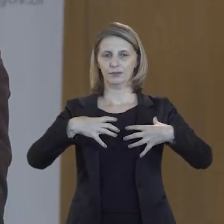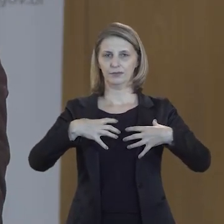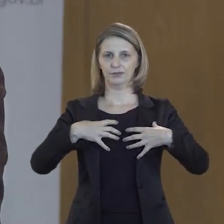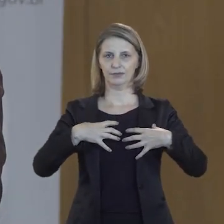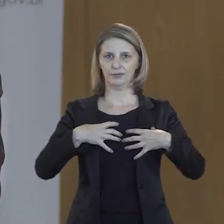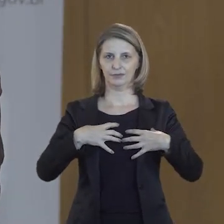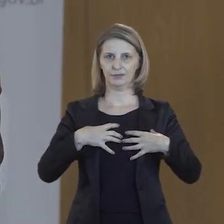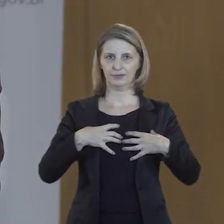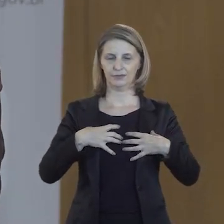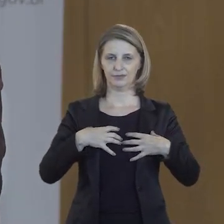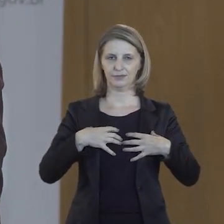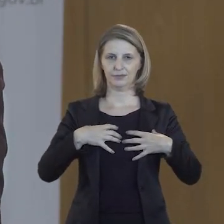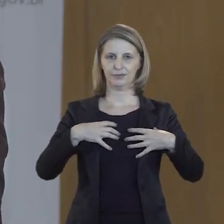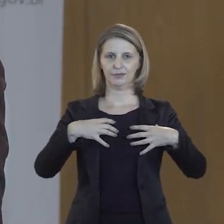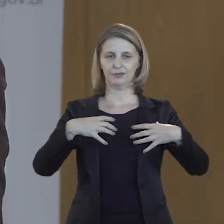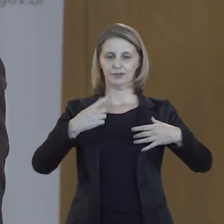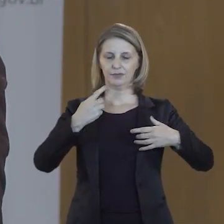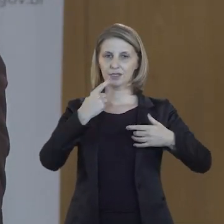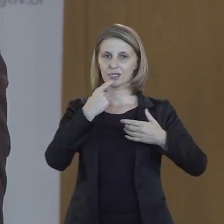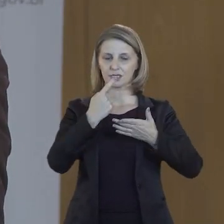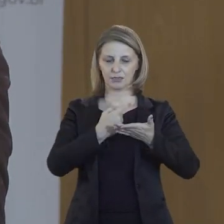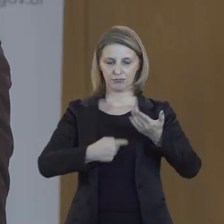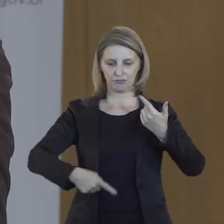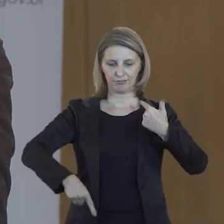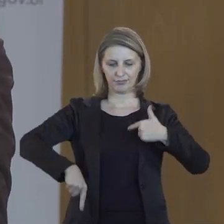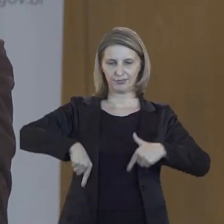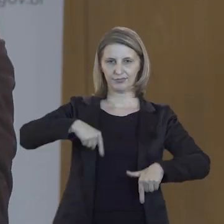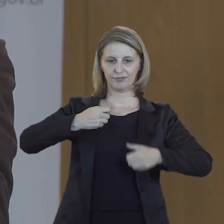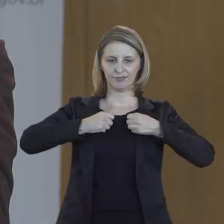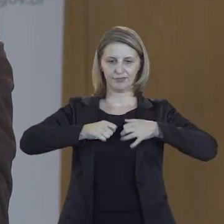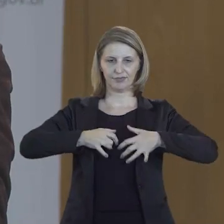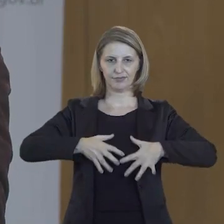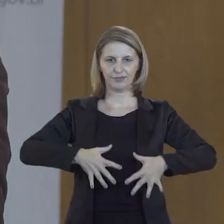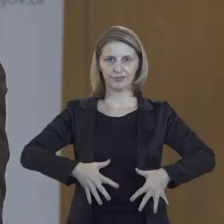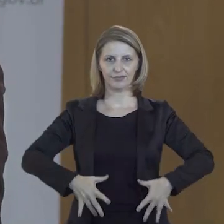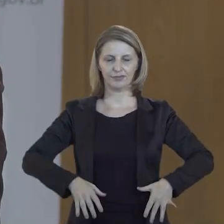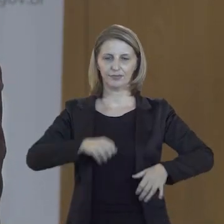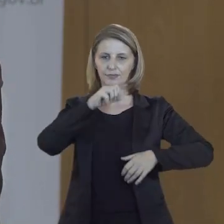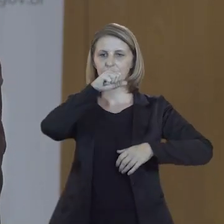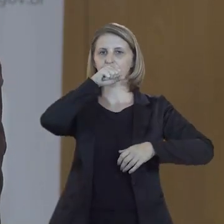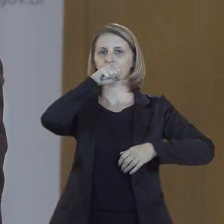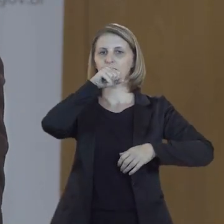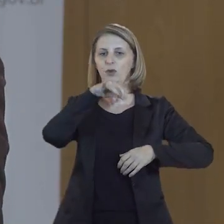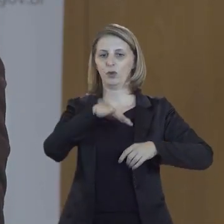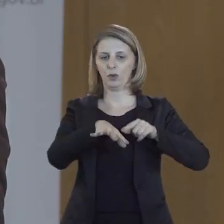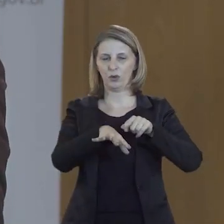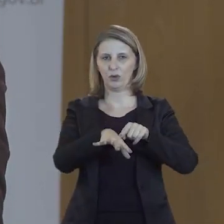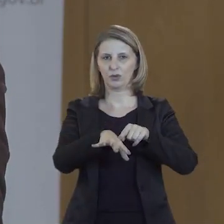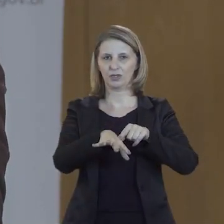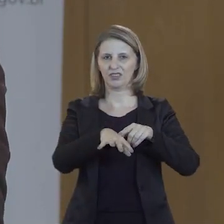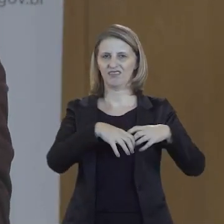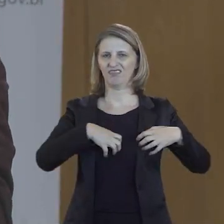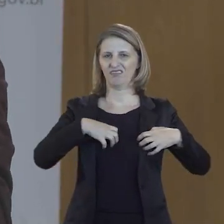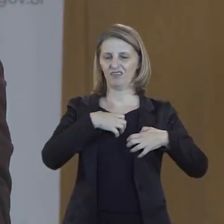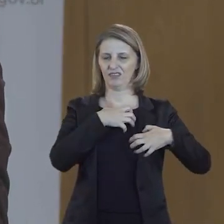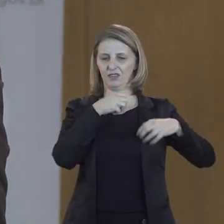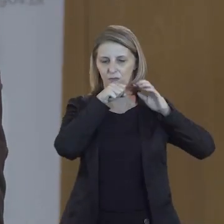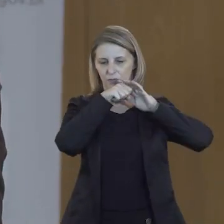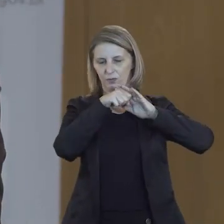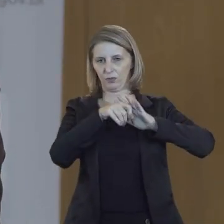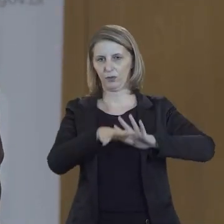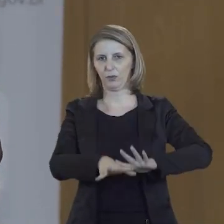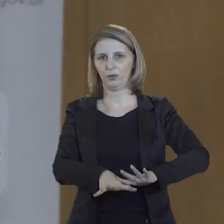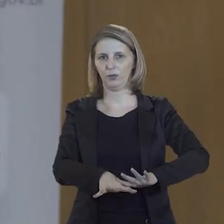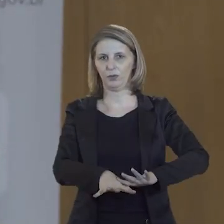seus pulmões. E os seus pulmões encaminhando para a sua corrente sanguínea. E ao expirar, você coloca para fora todo e